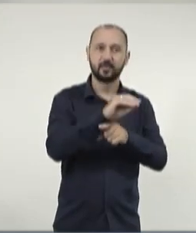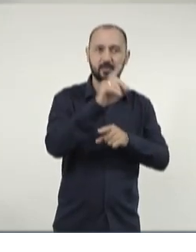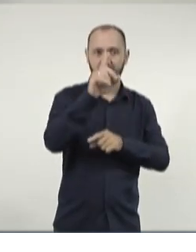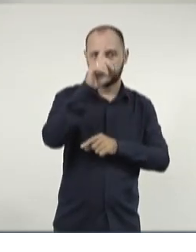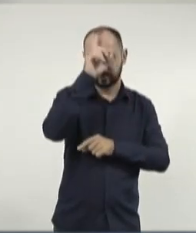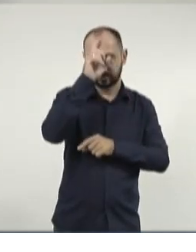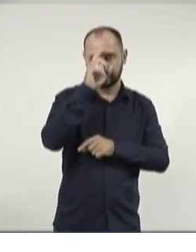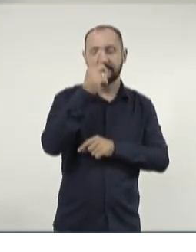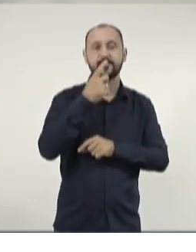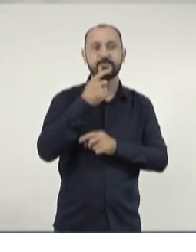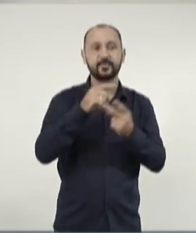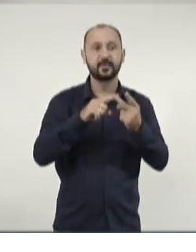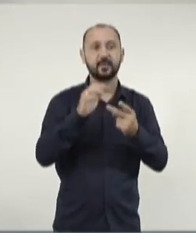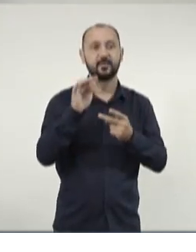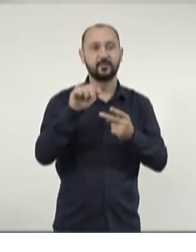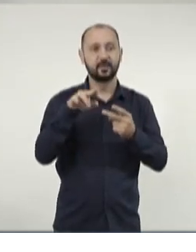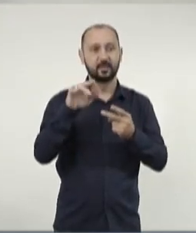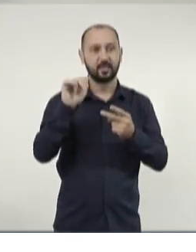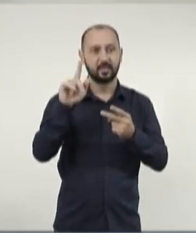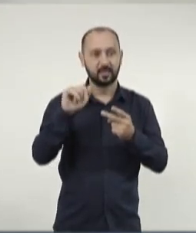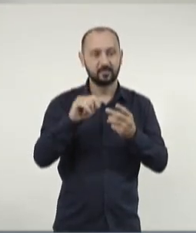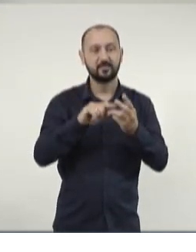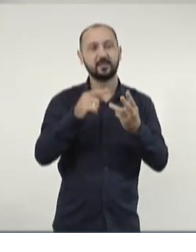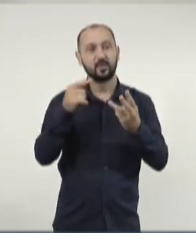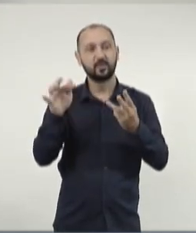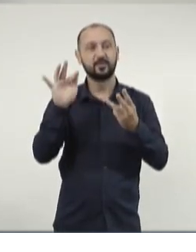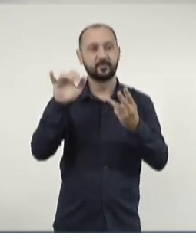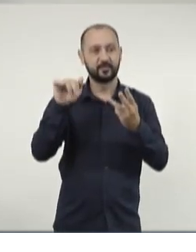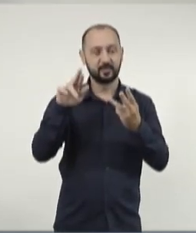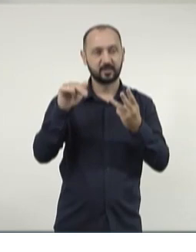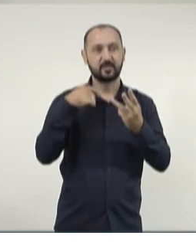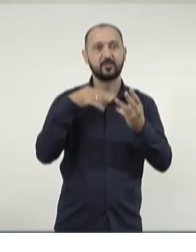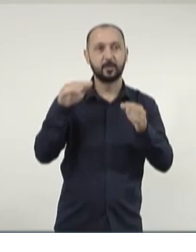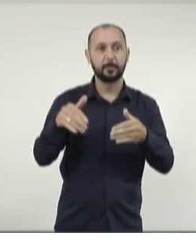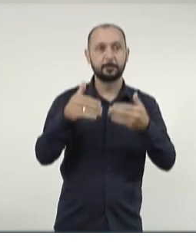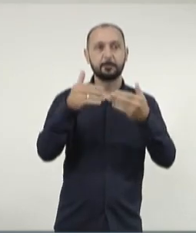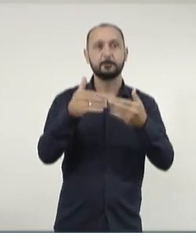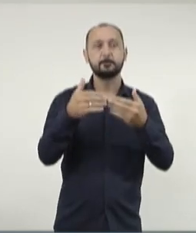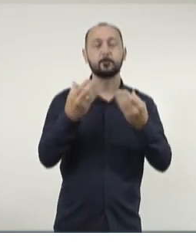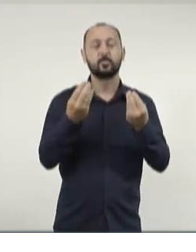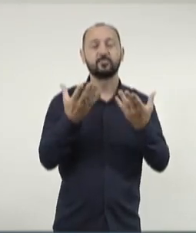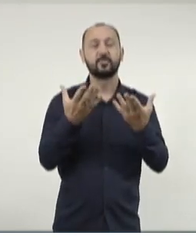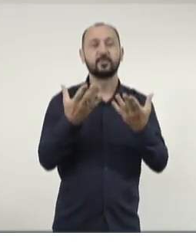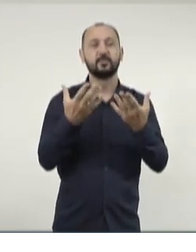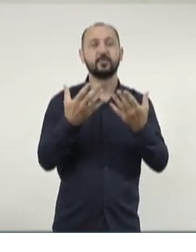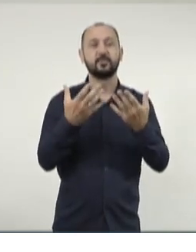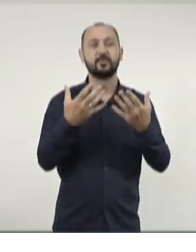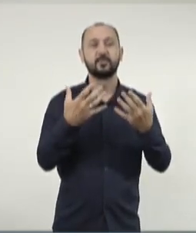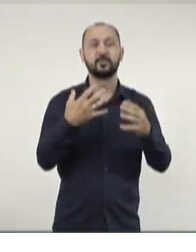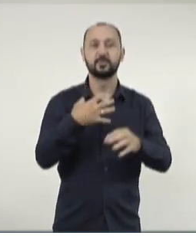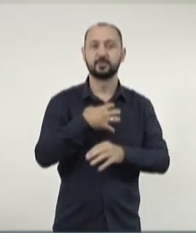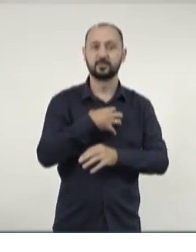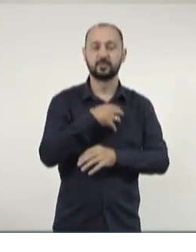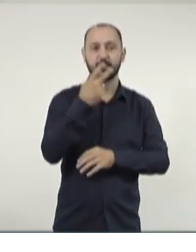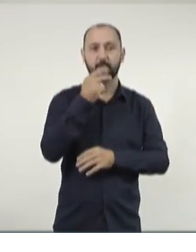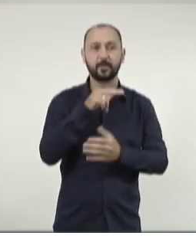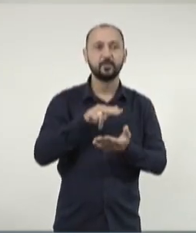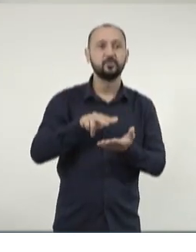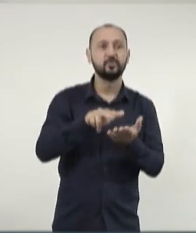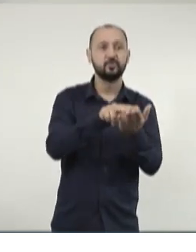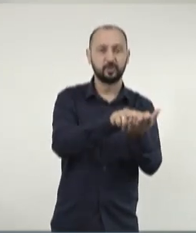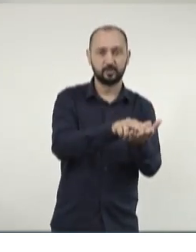Casa. A doutora Fernanda e a outra doutora Fernanda também foram pessoas muito sensíveis quando meu pai